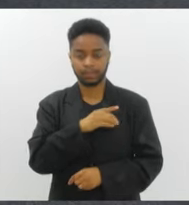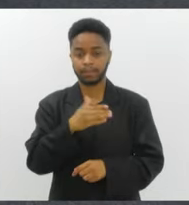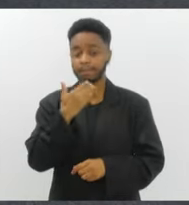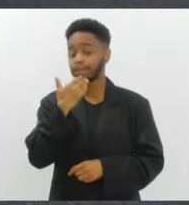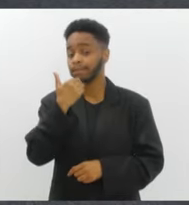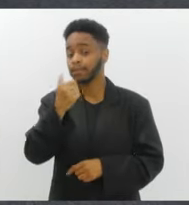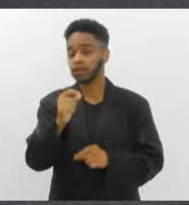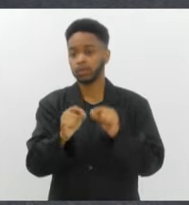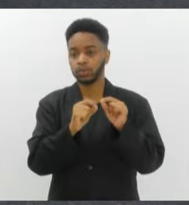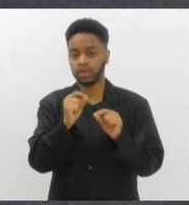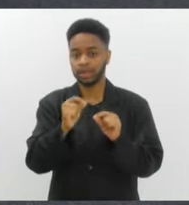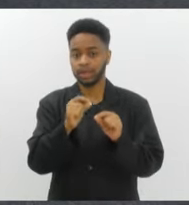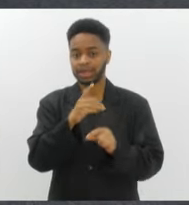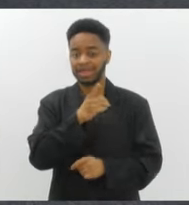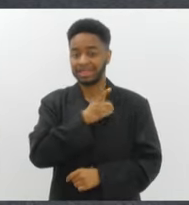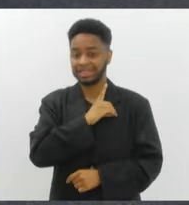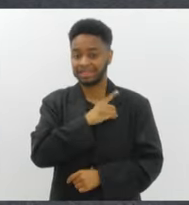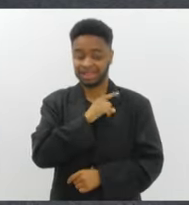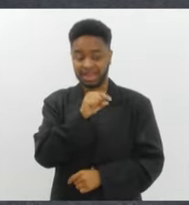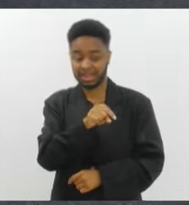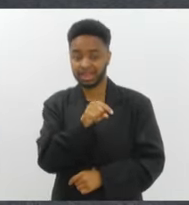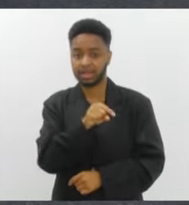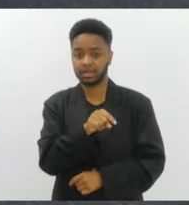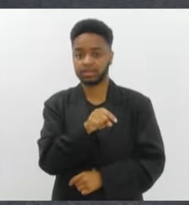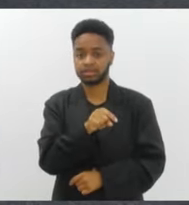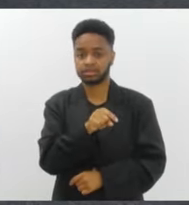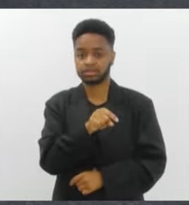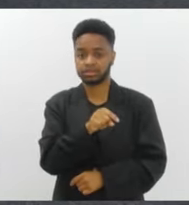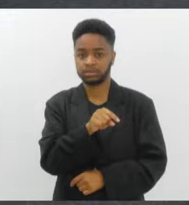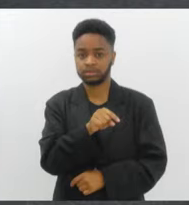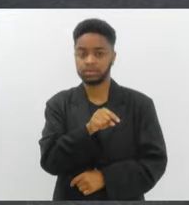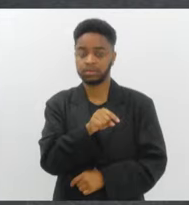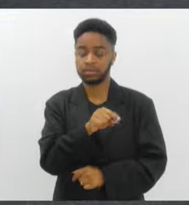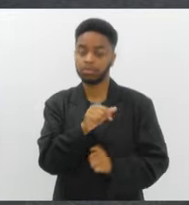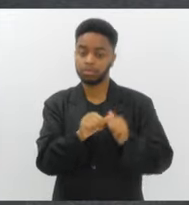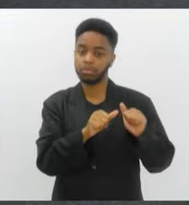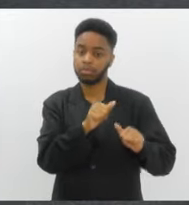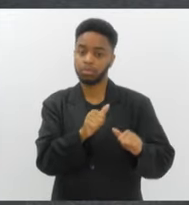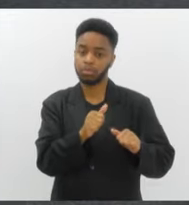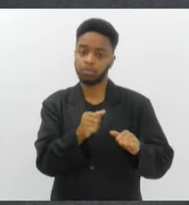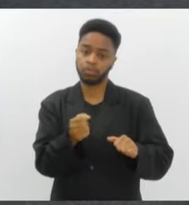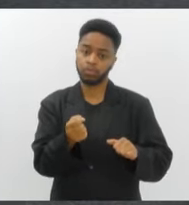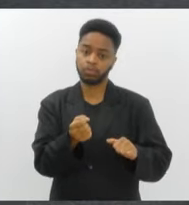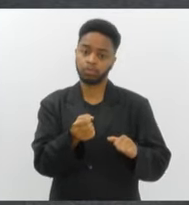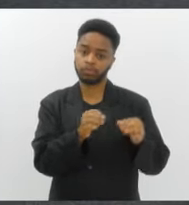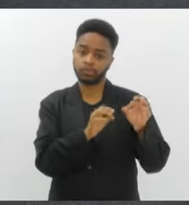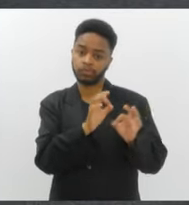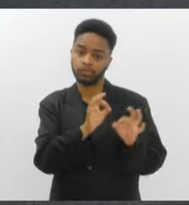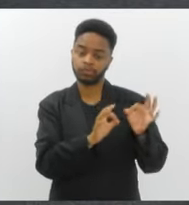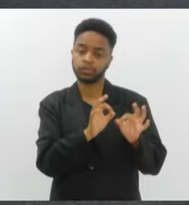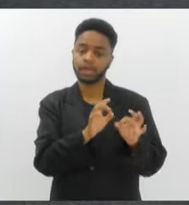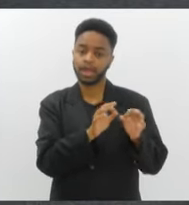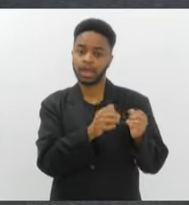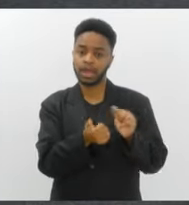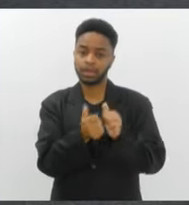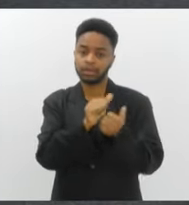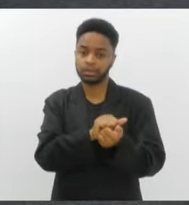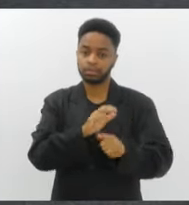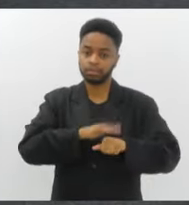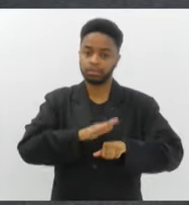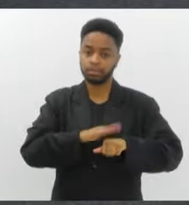que esta delegacia se modernizasse e se adequasse a ela própria